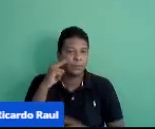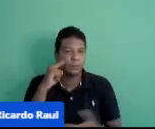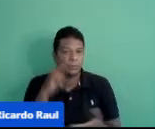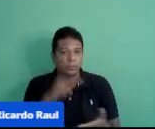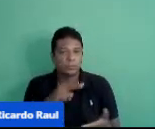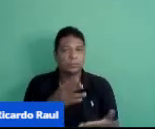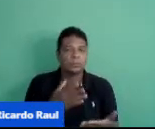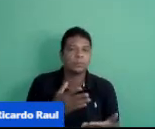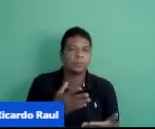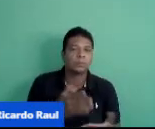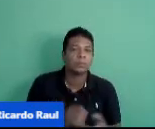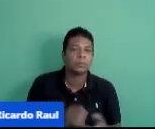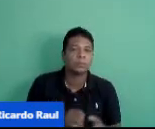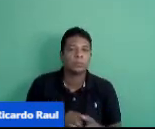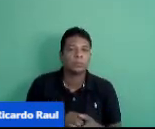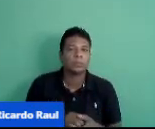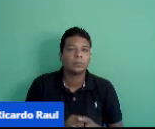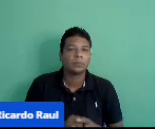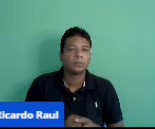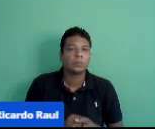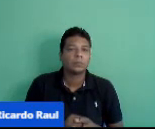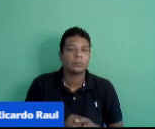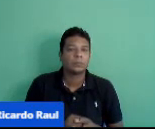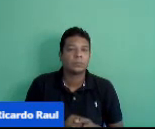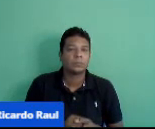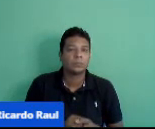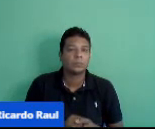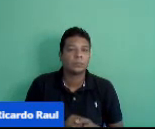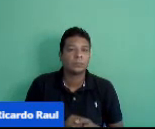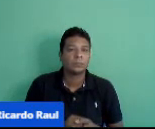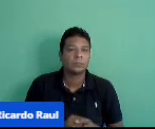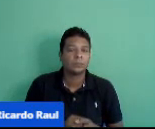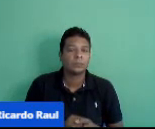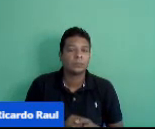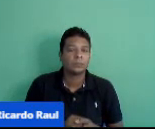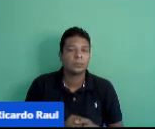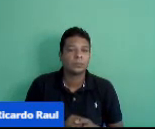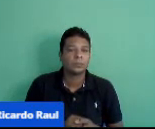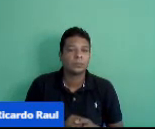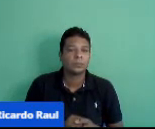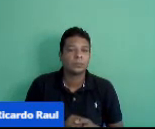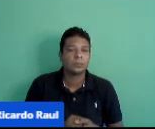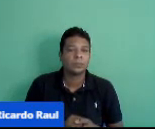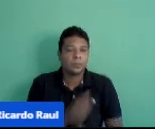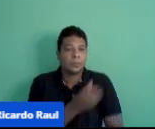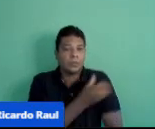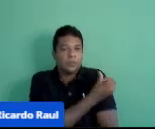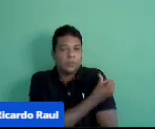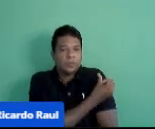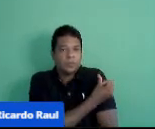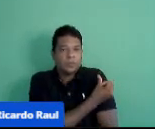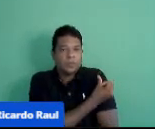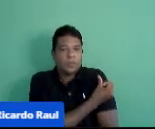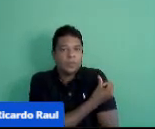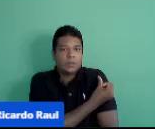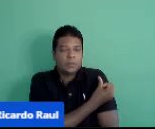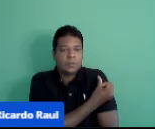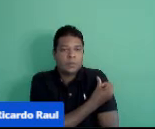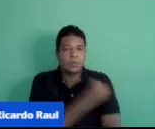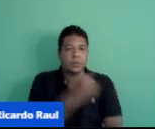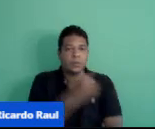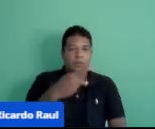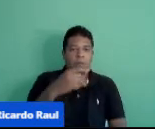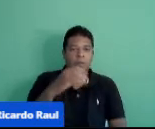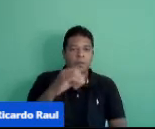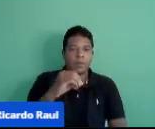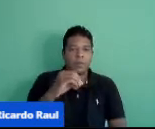fazer posteriormente, né? A questão da potencialidade, né? Então, você indicou ali questões do sexto ano potenciais e mostra como que